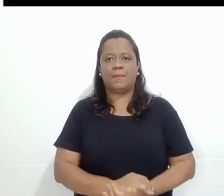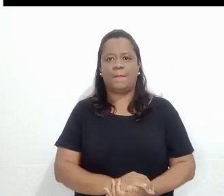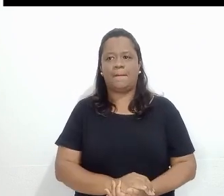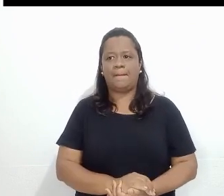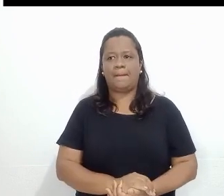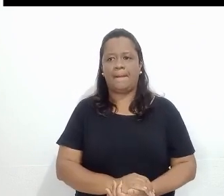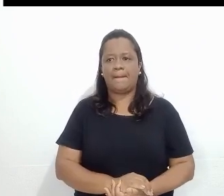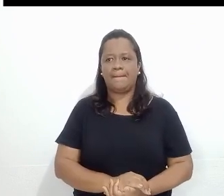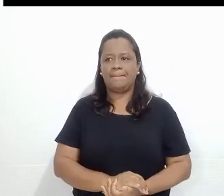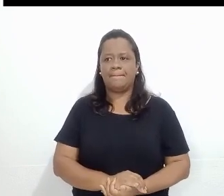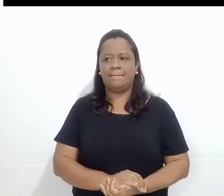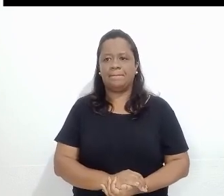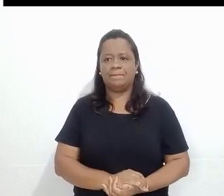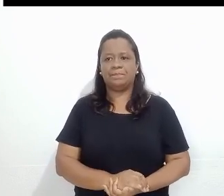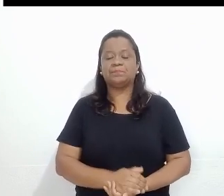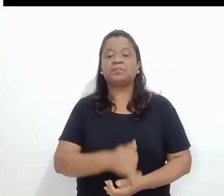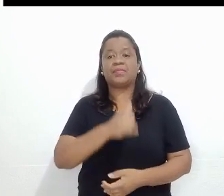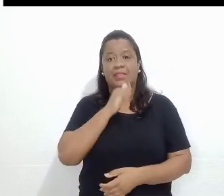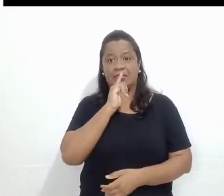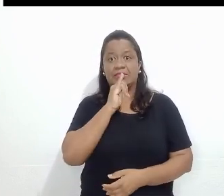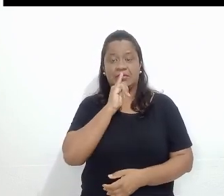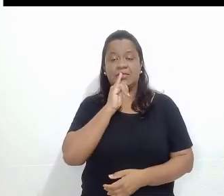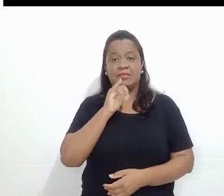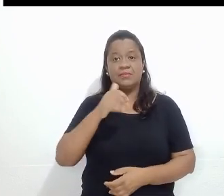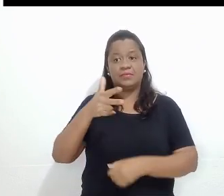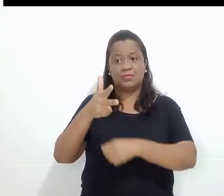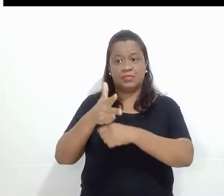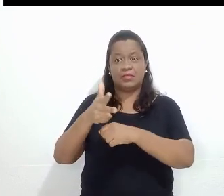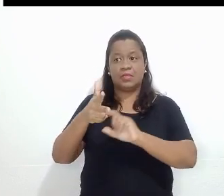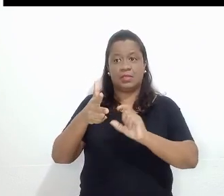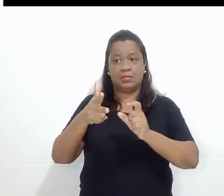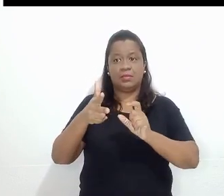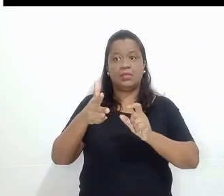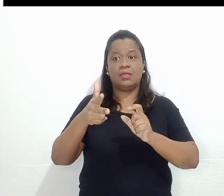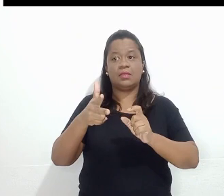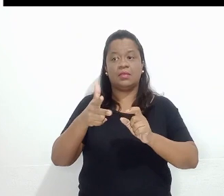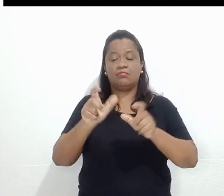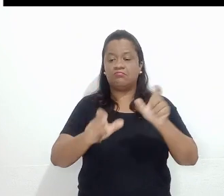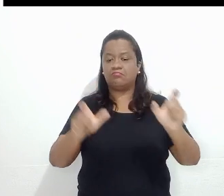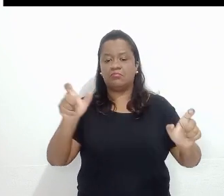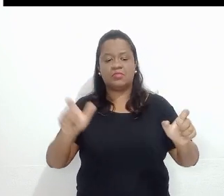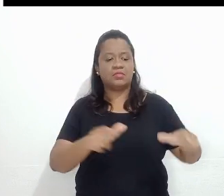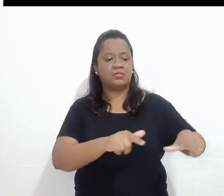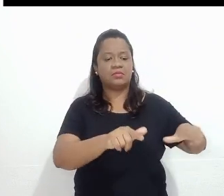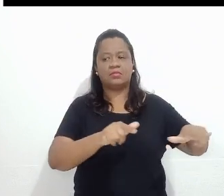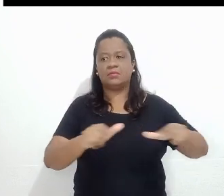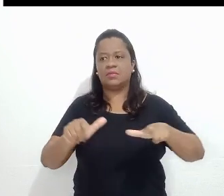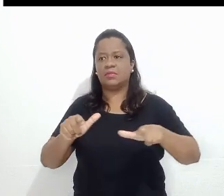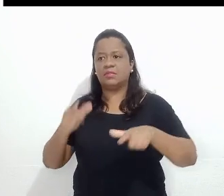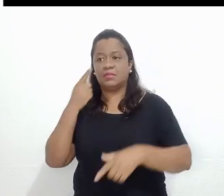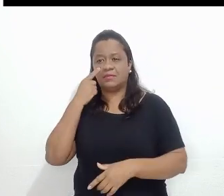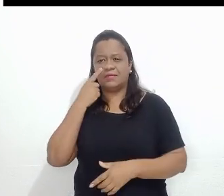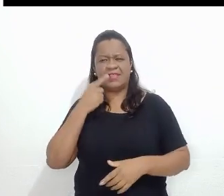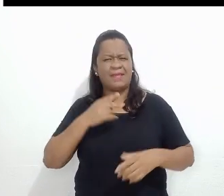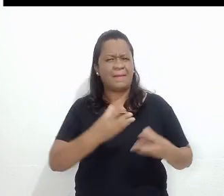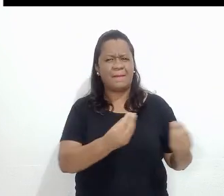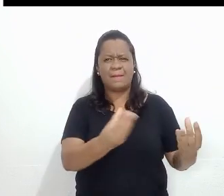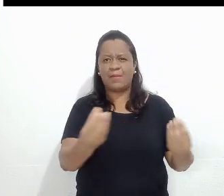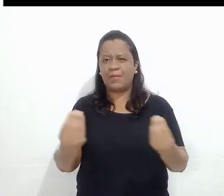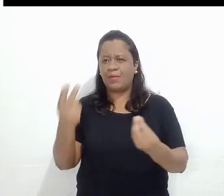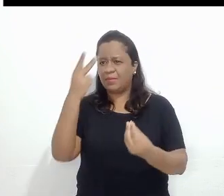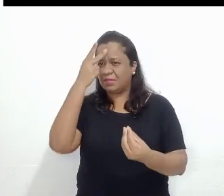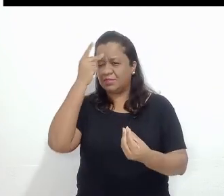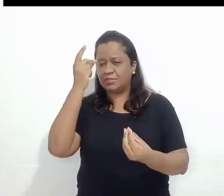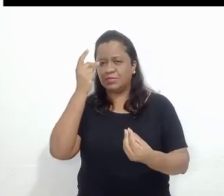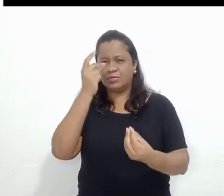Ó, alguns exemplos aqui de câmeras e o pessoal trabalhando. Você vê, ó, quanta gente está ali em